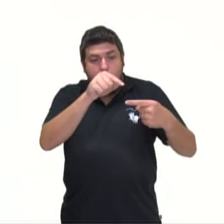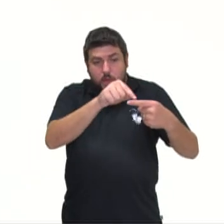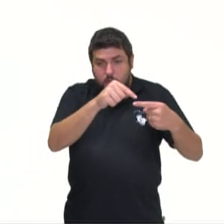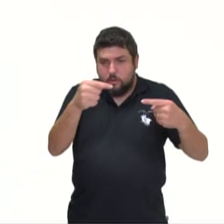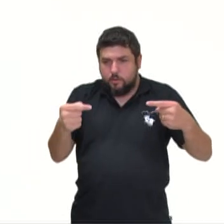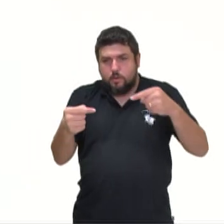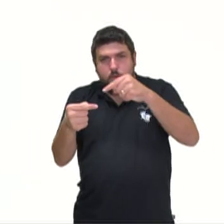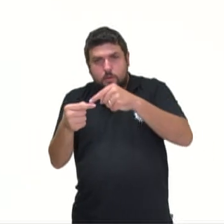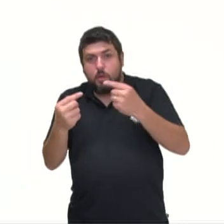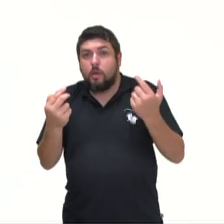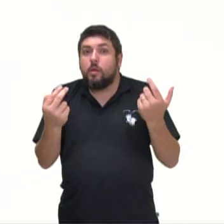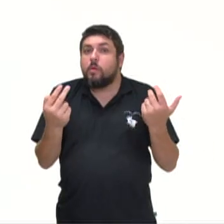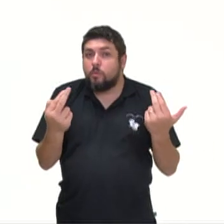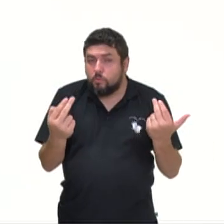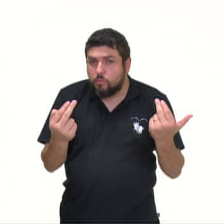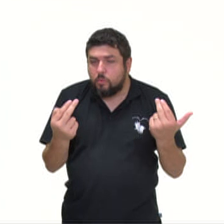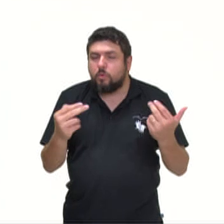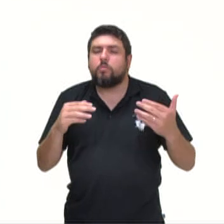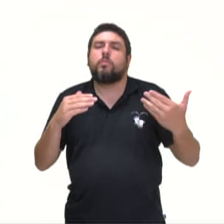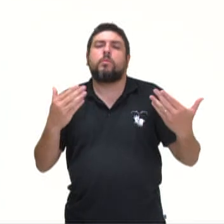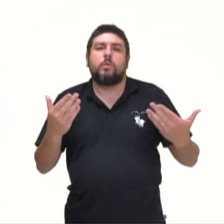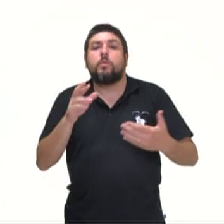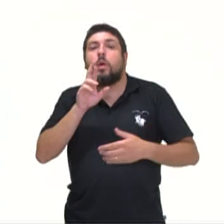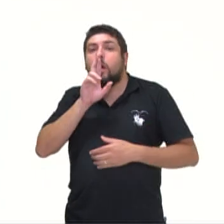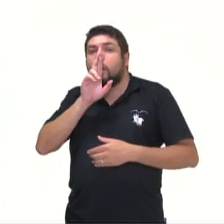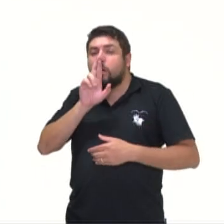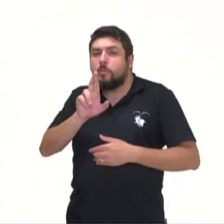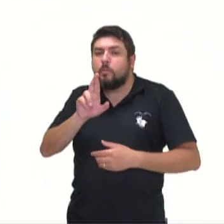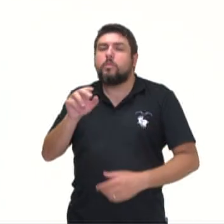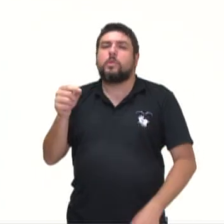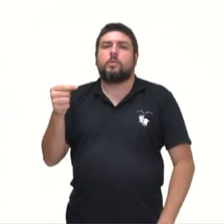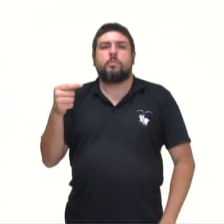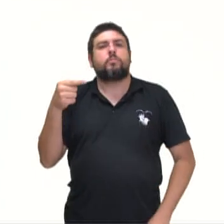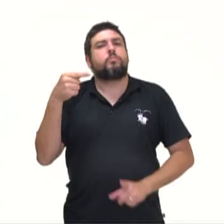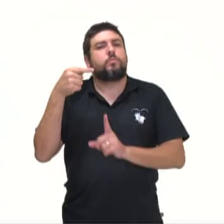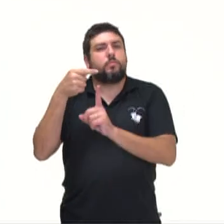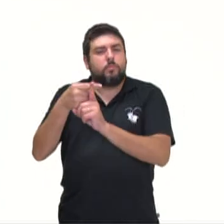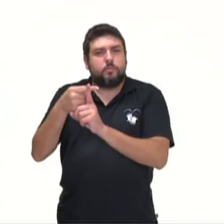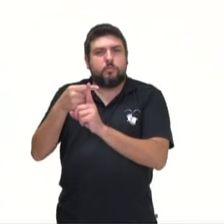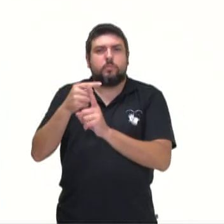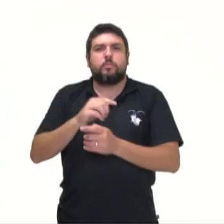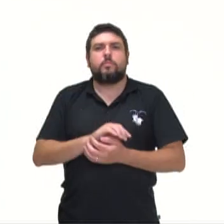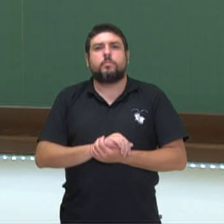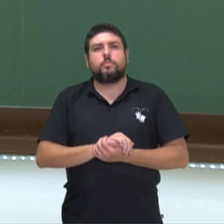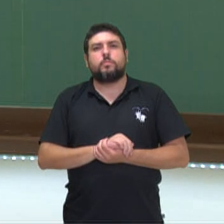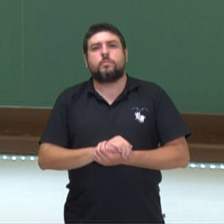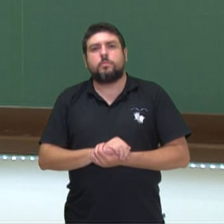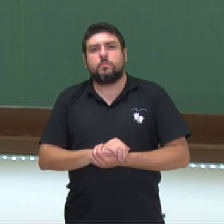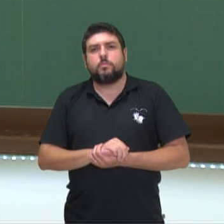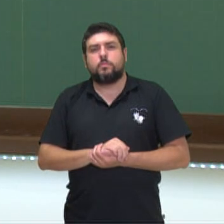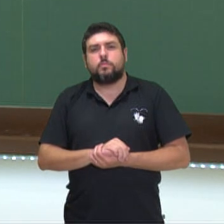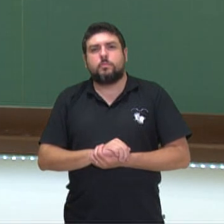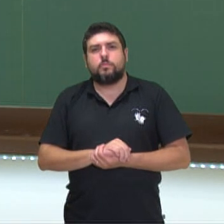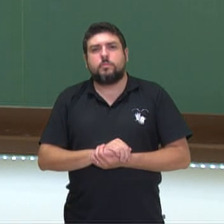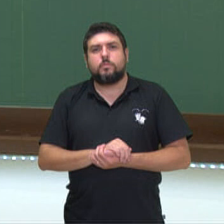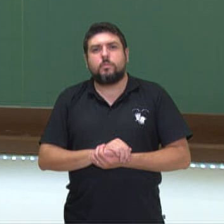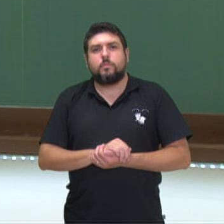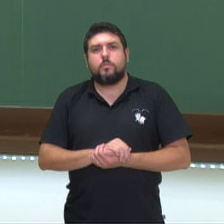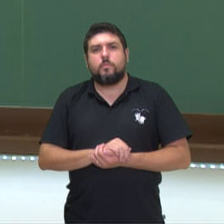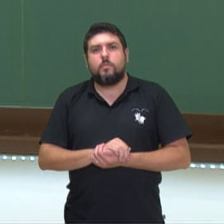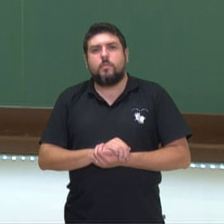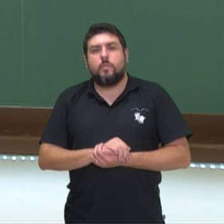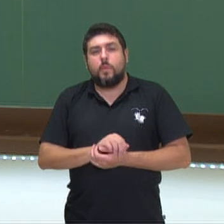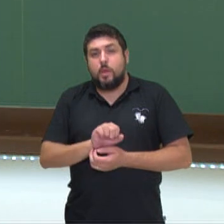mesmo sinal, então o resultado vai permanecer positivo. E quando multiplicamos